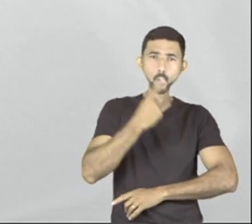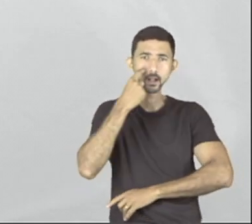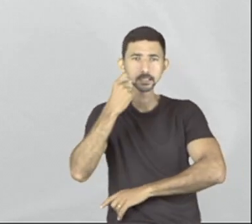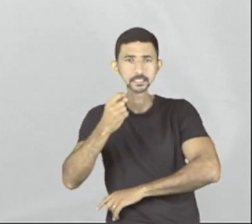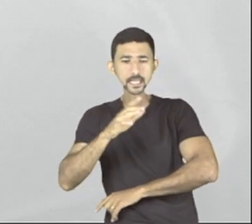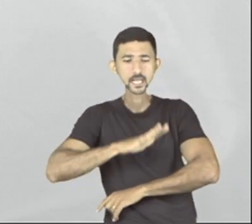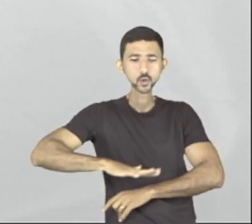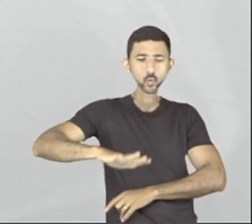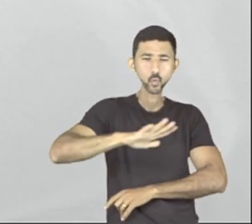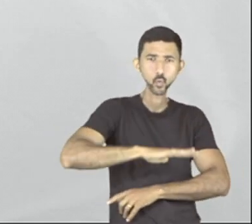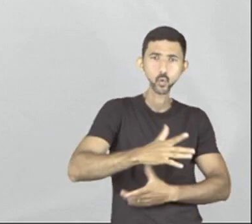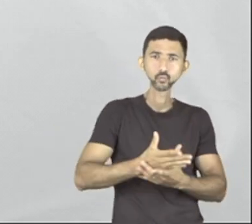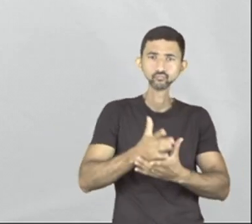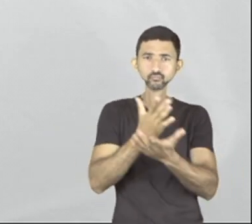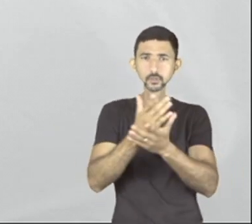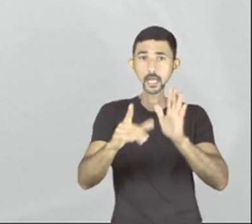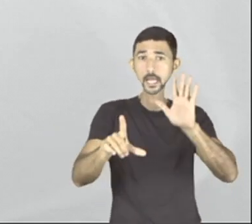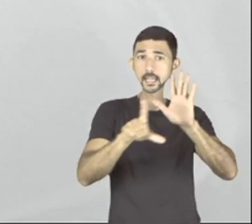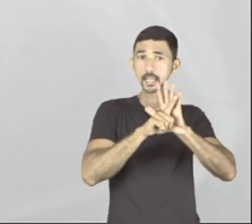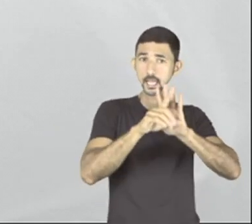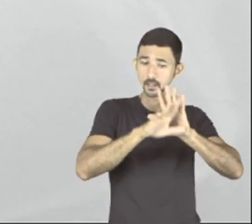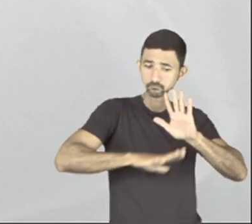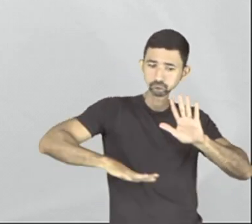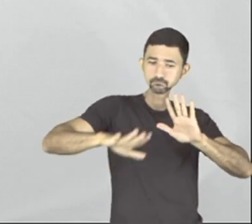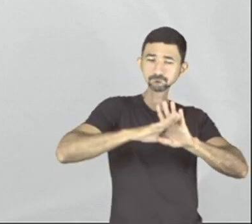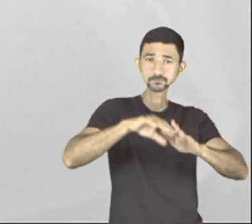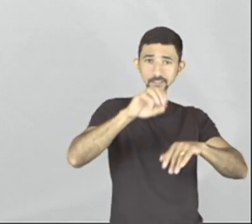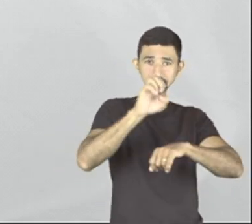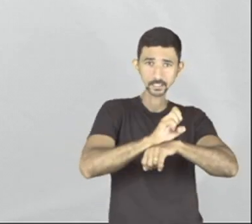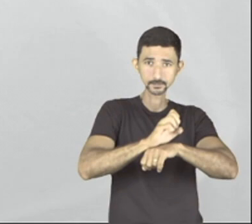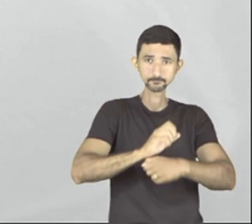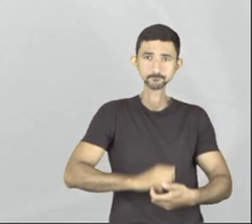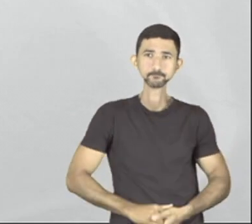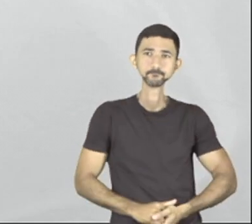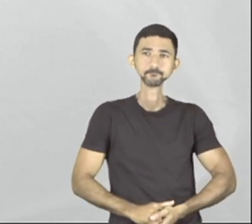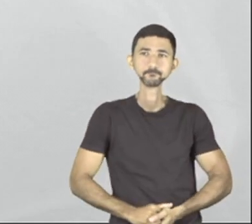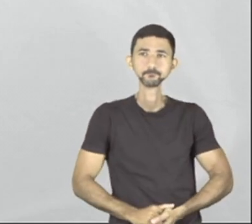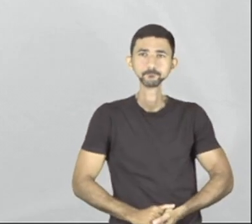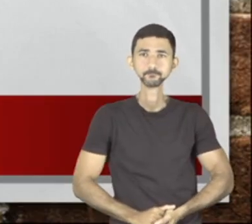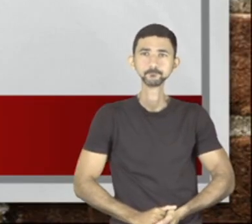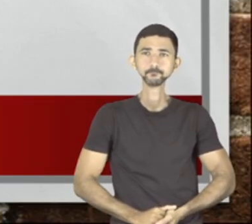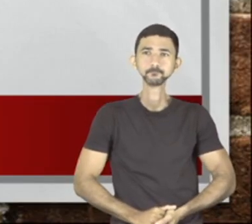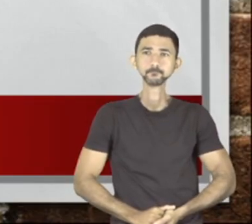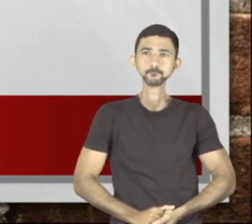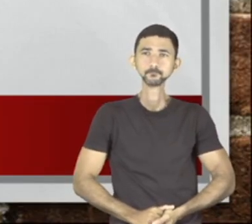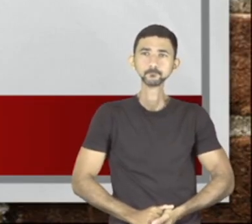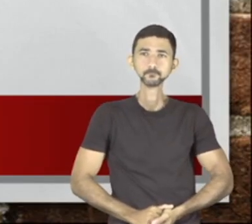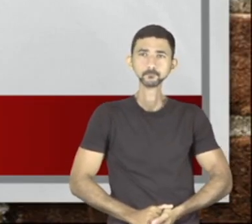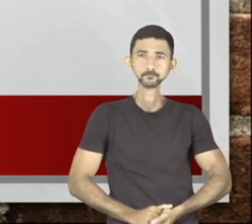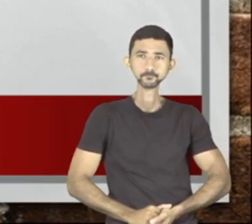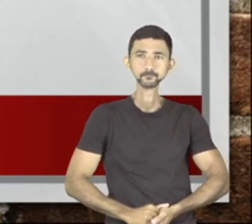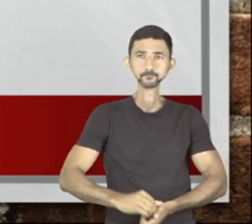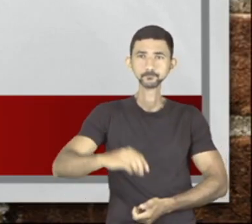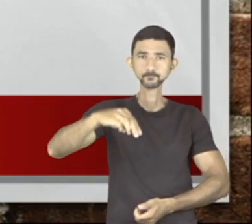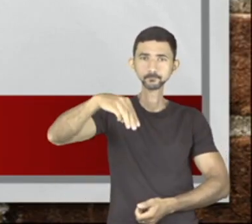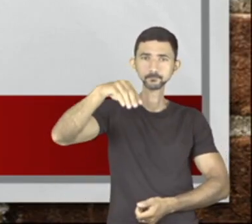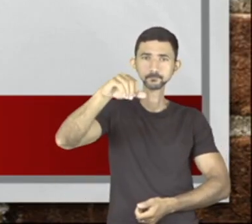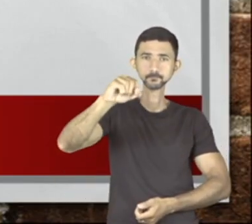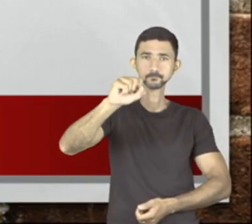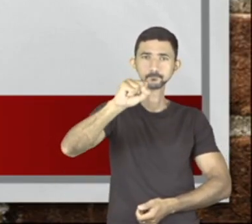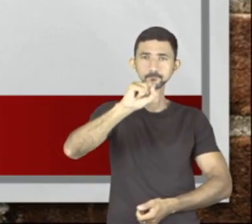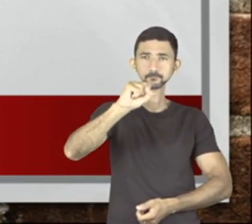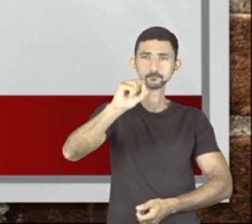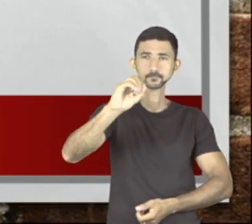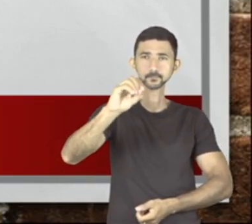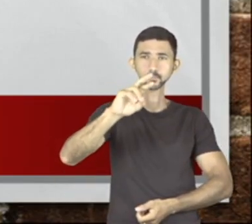comum, definidas por lei complementar estadual. Então, observem o próximo slide. Olha só, o significado